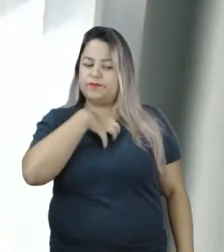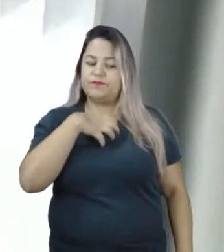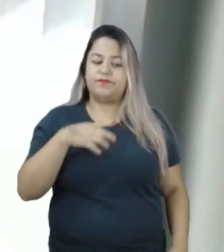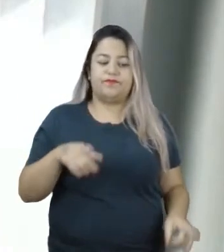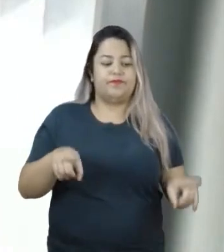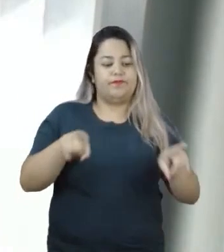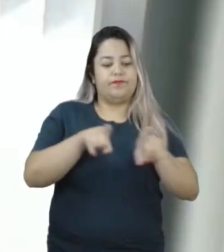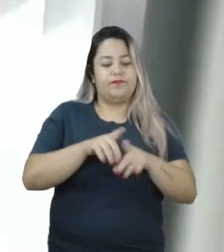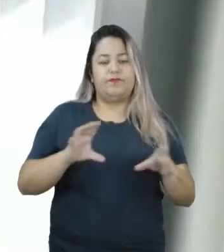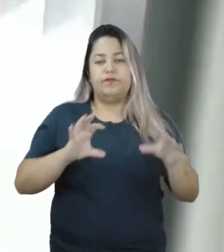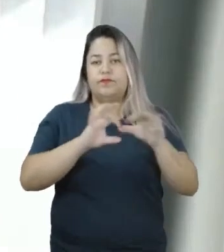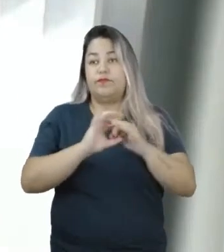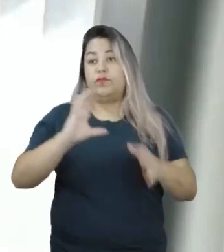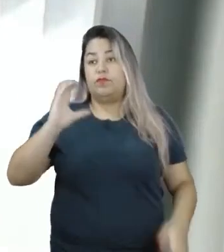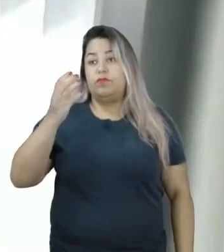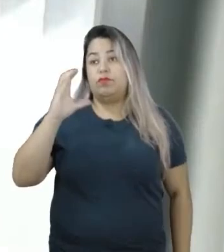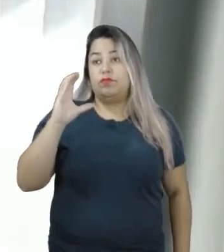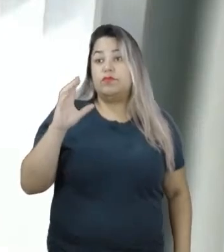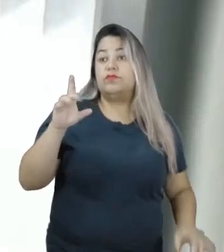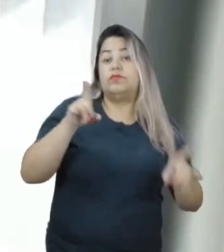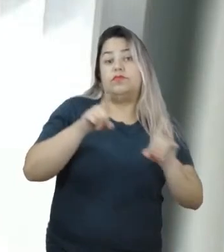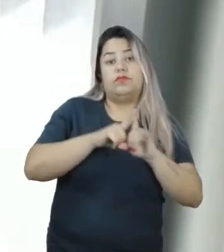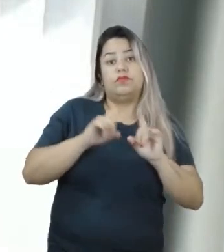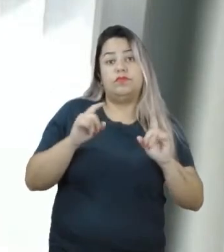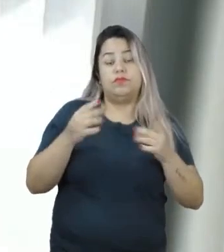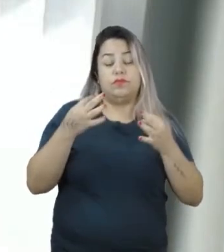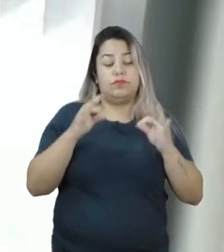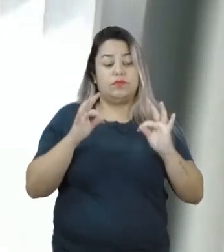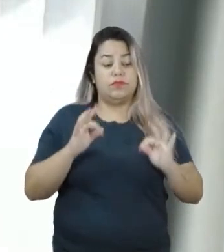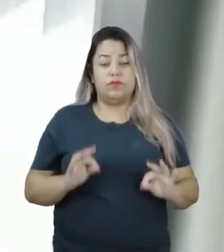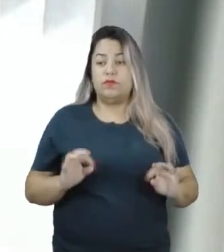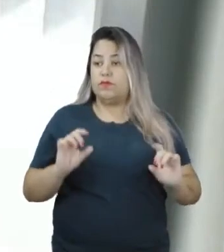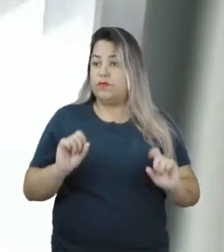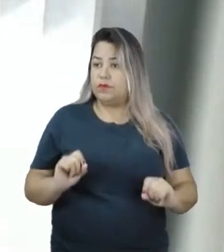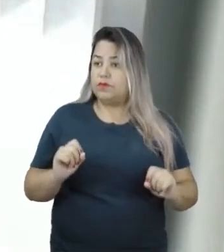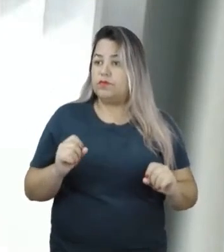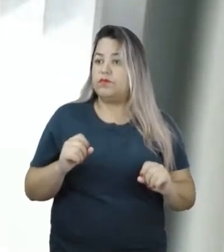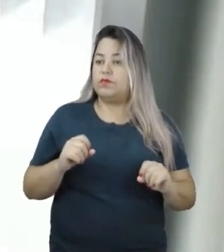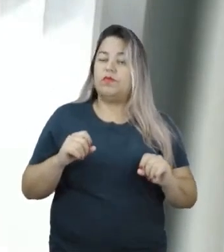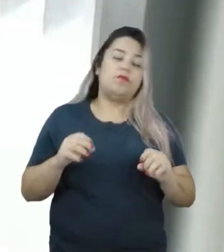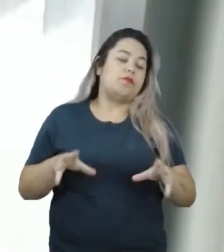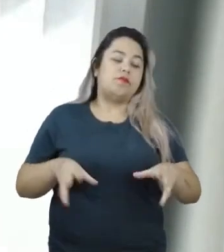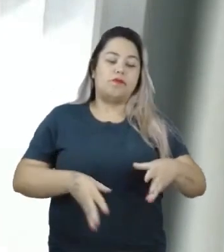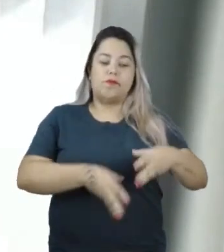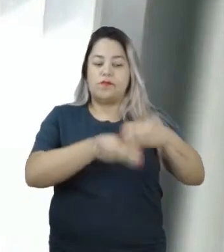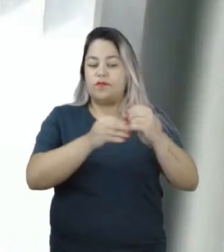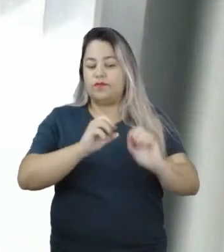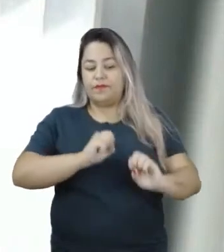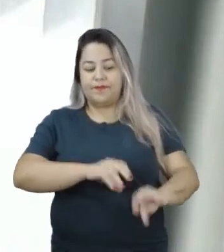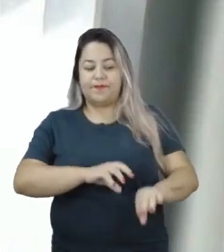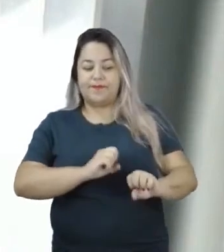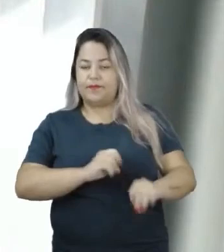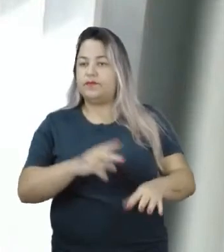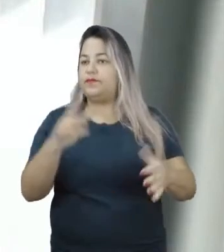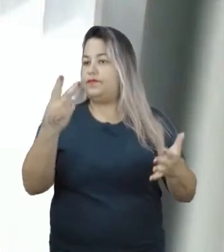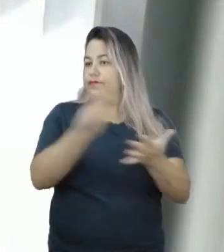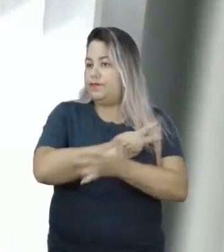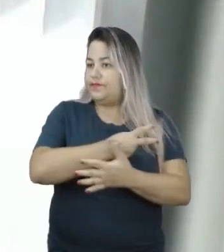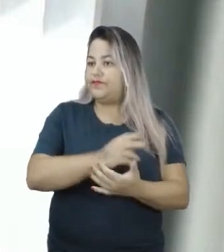educação à ciência, de vincular a educação à tecnologia, de trazer novos ensinamentos do que está